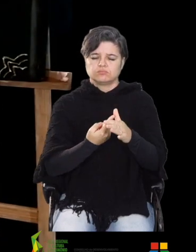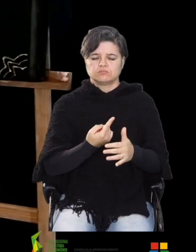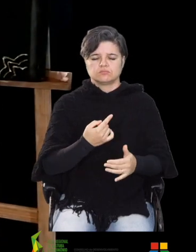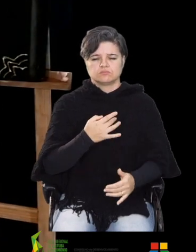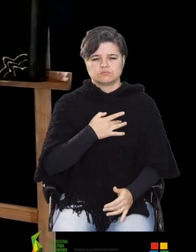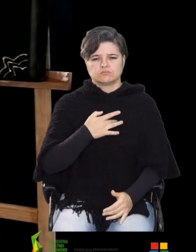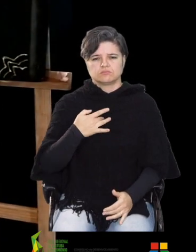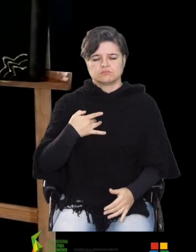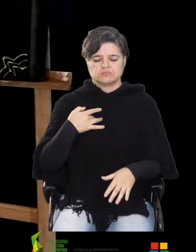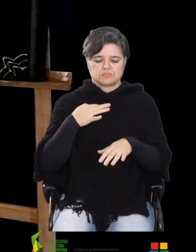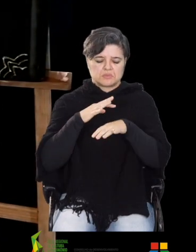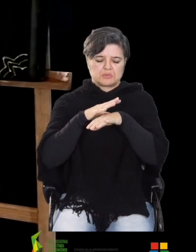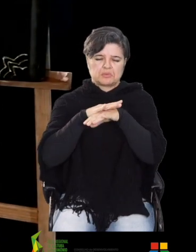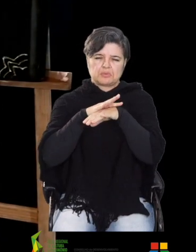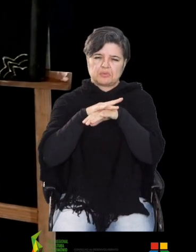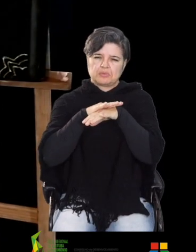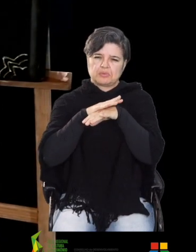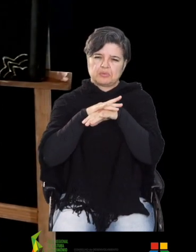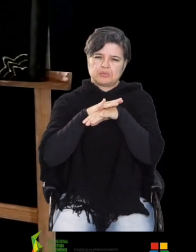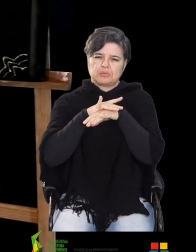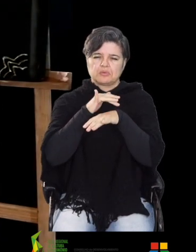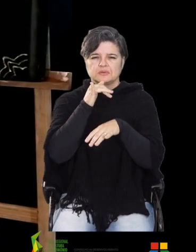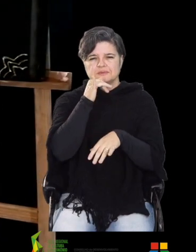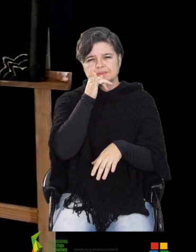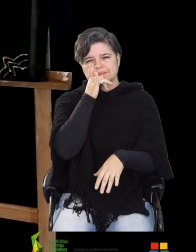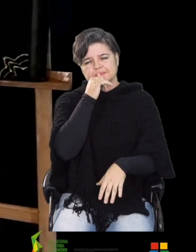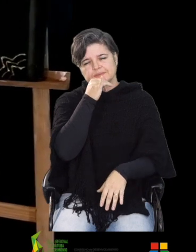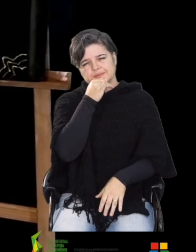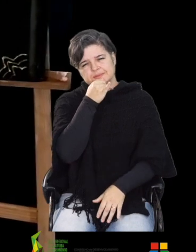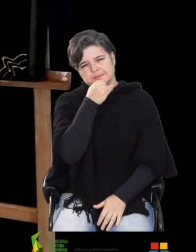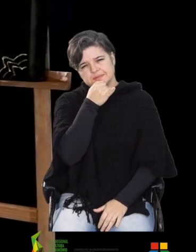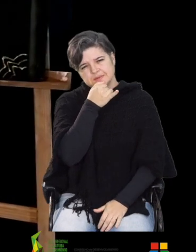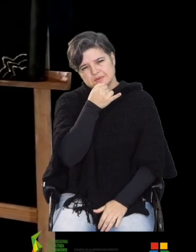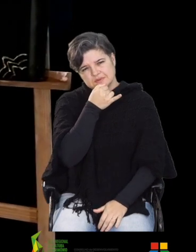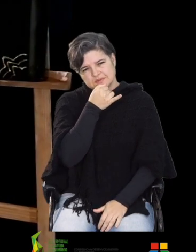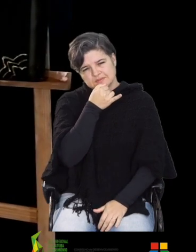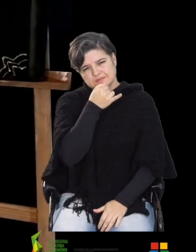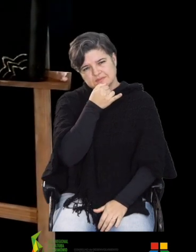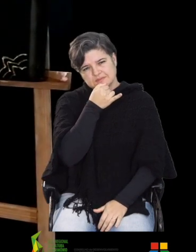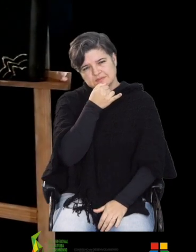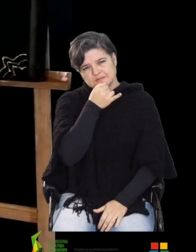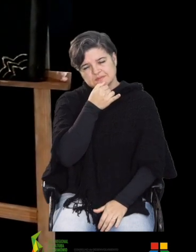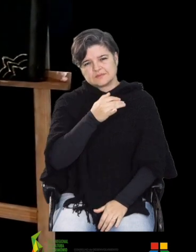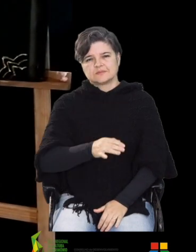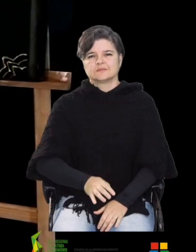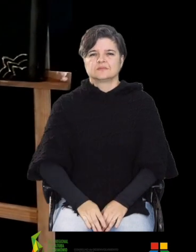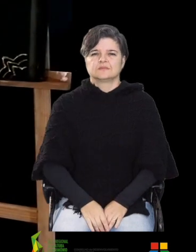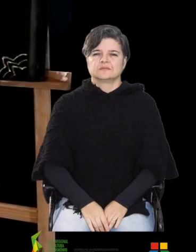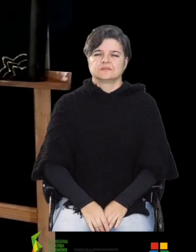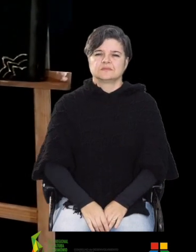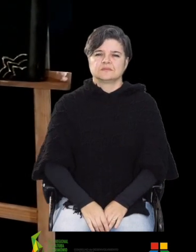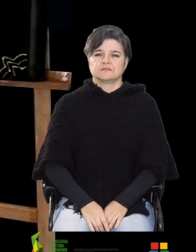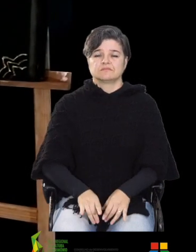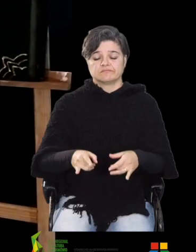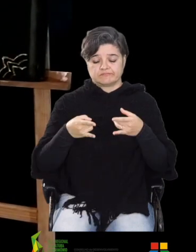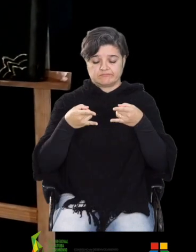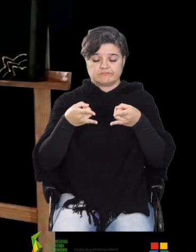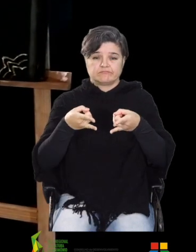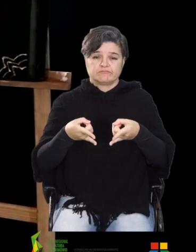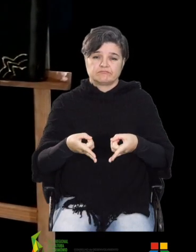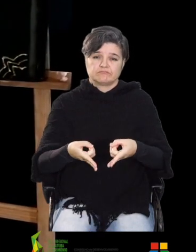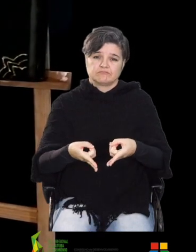ficar doente doente até o quê na cama ela